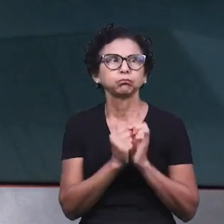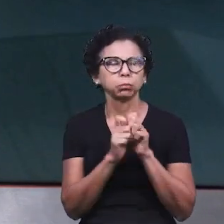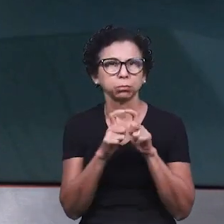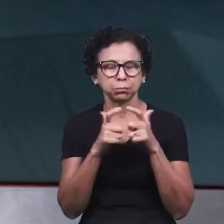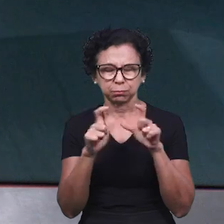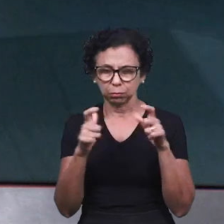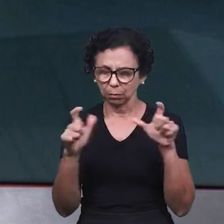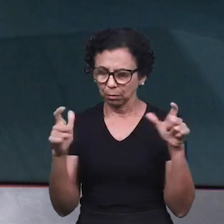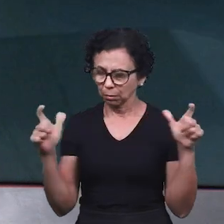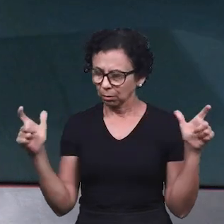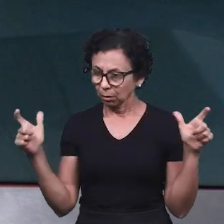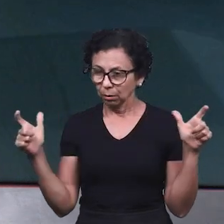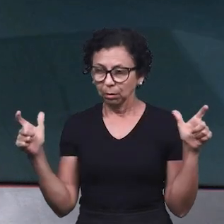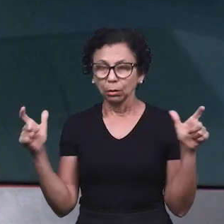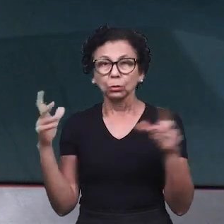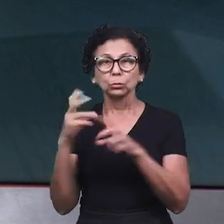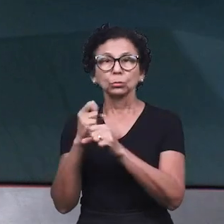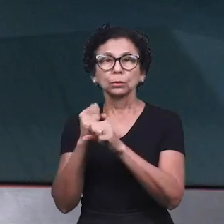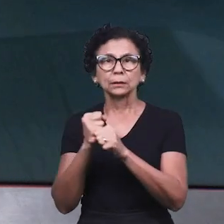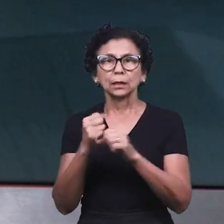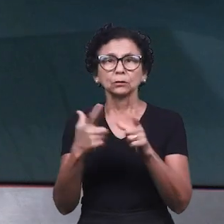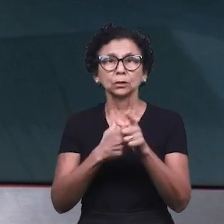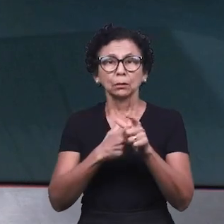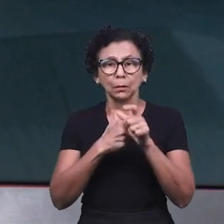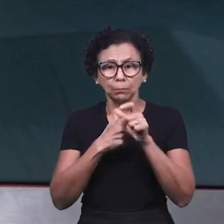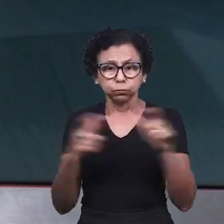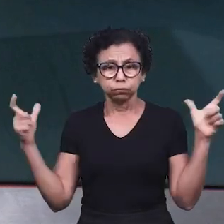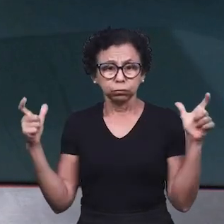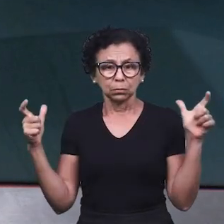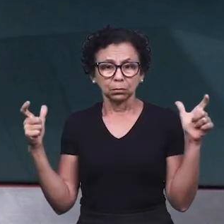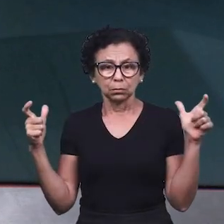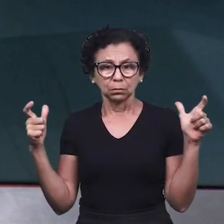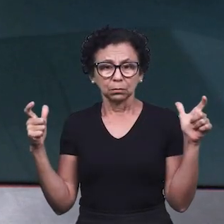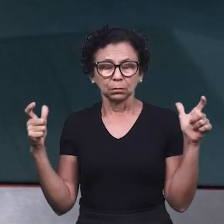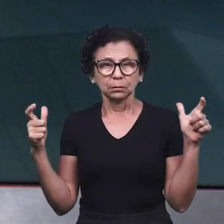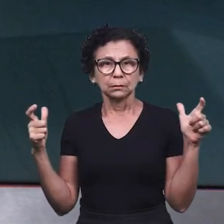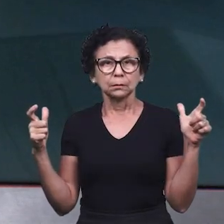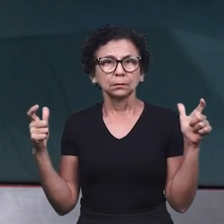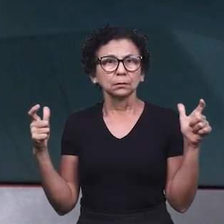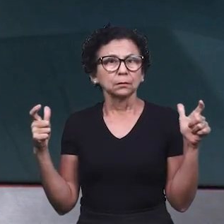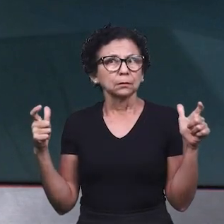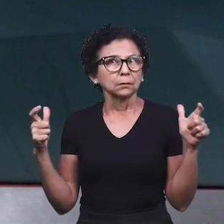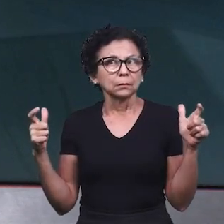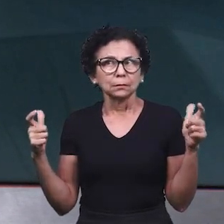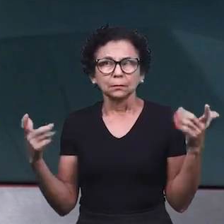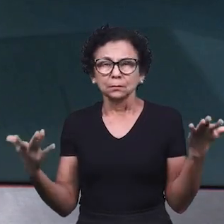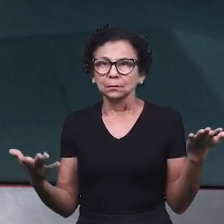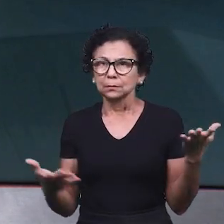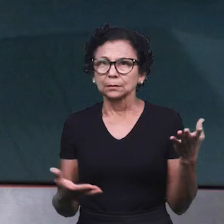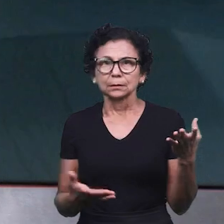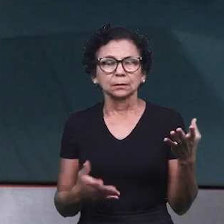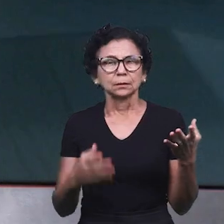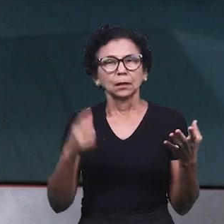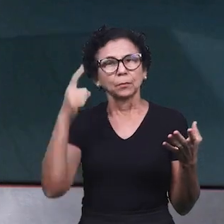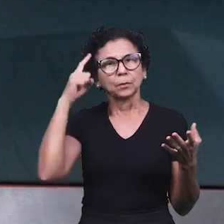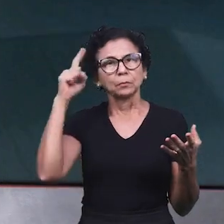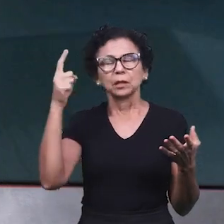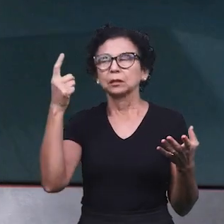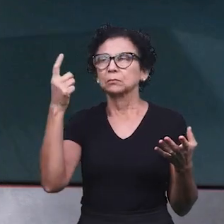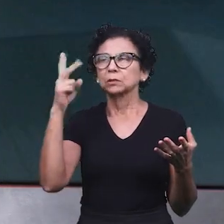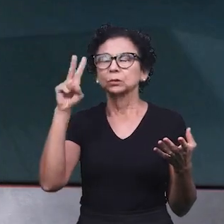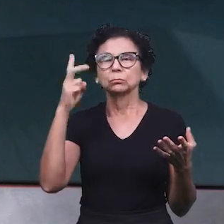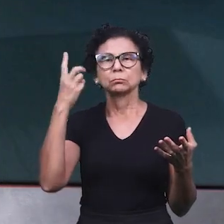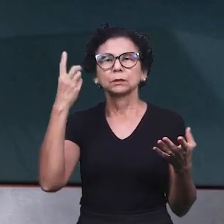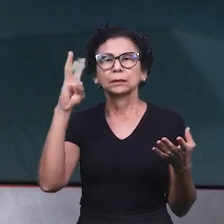aí forma um montante total da dívida. Não pagando no segundo, nem no